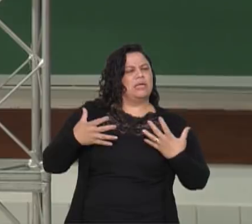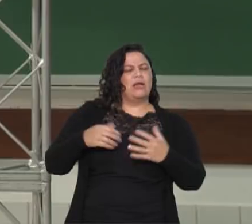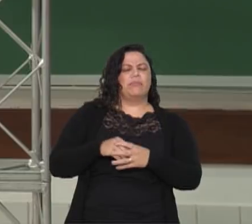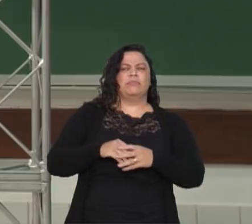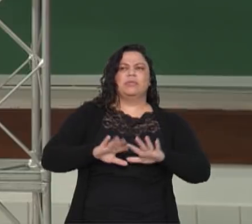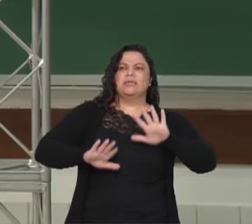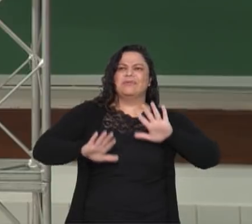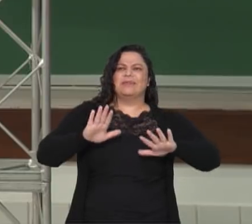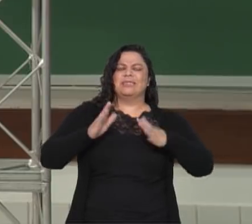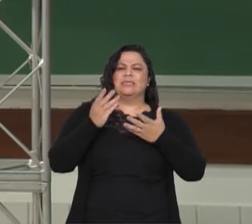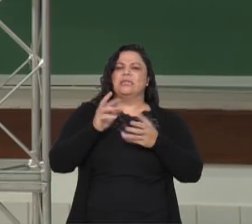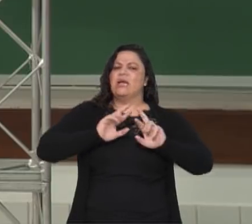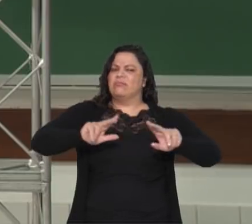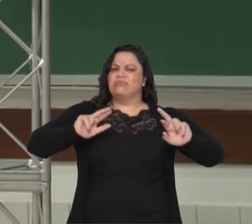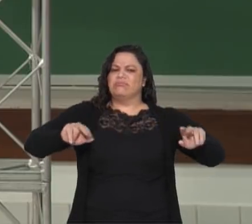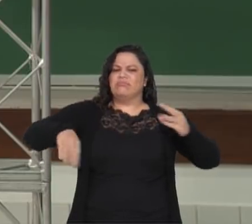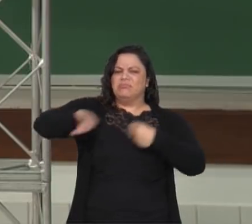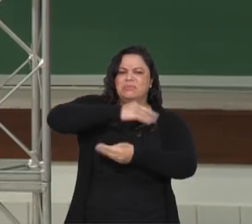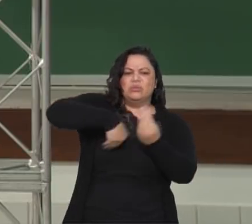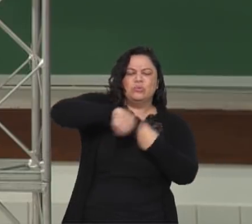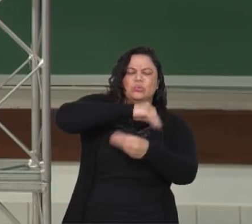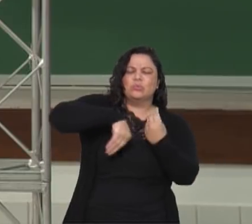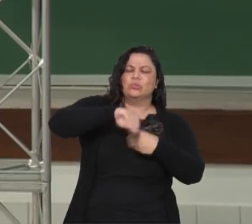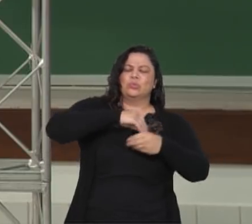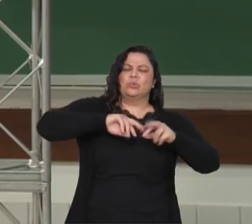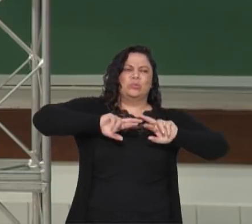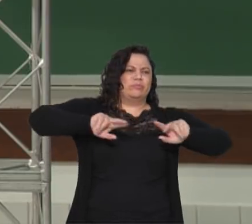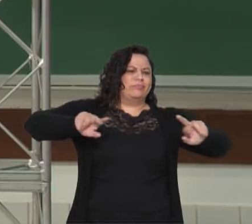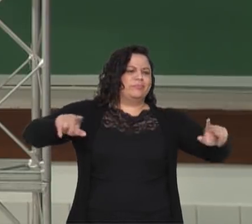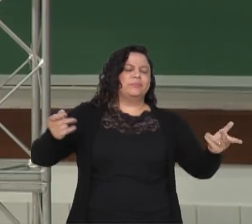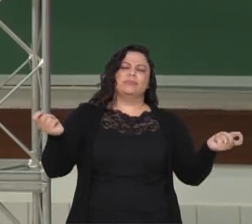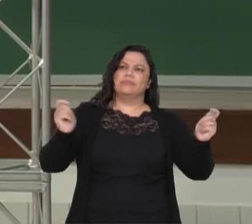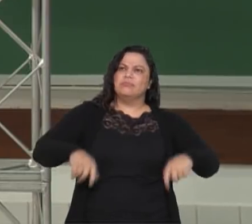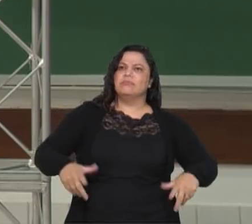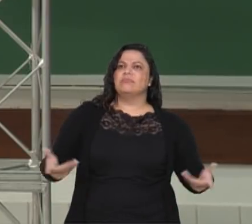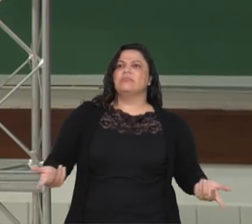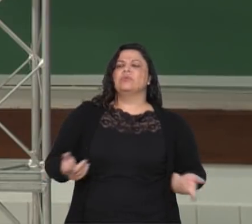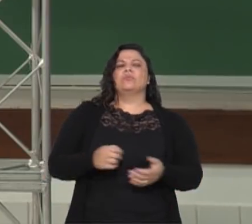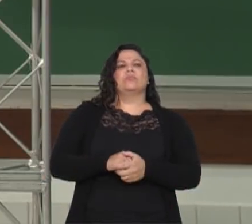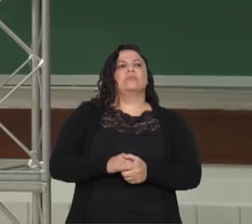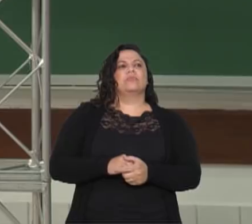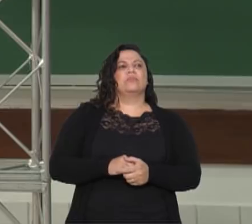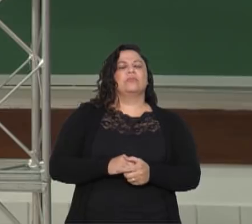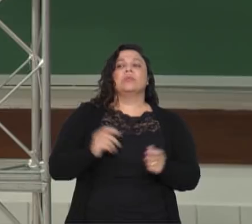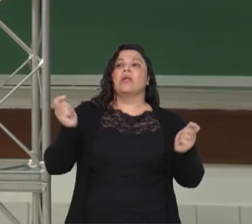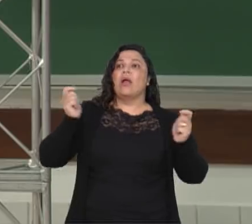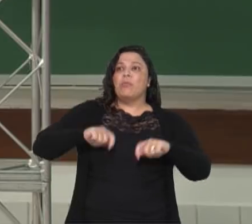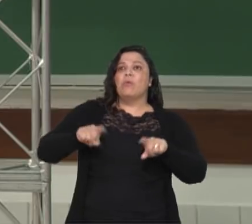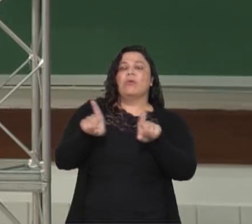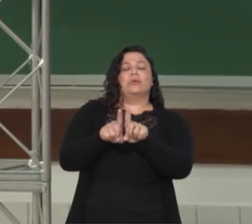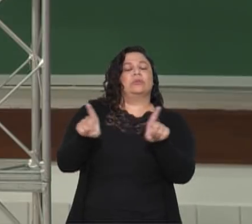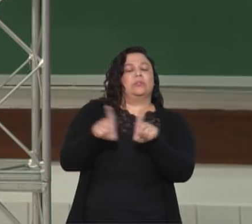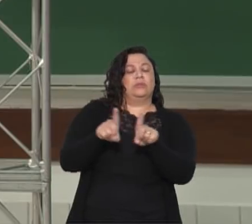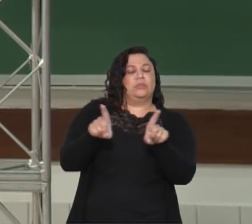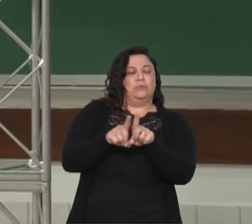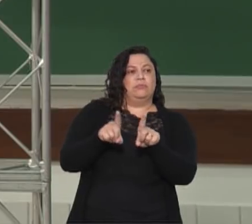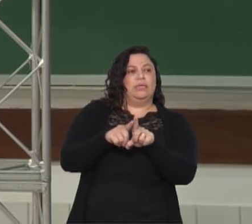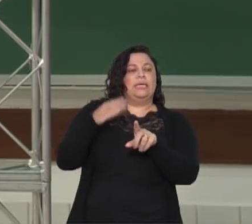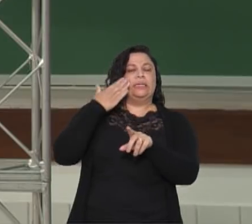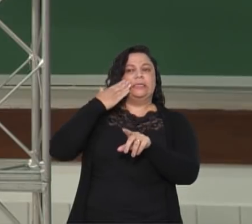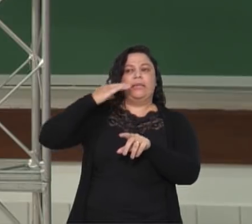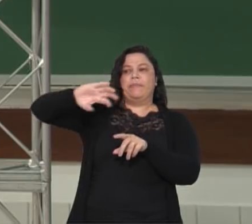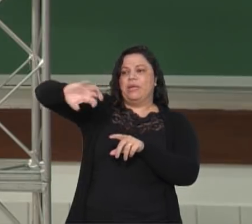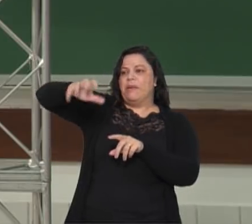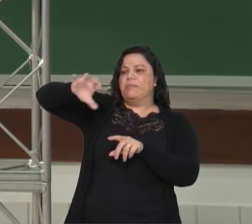sons. Como alternativa também, vocês podem abrir a torneira, deixar escorrer a